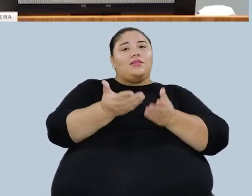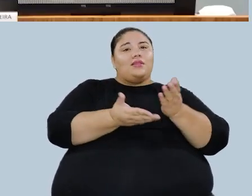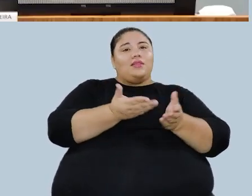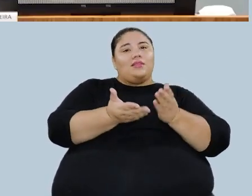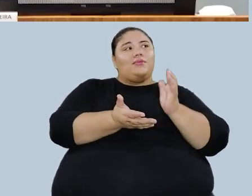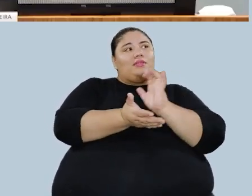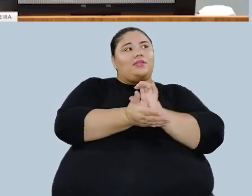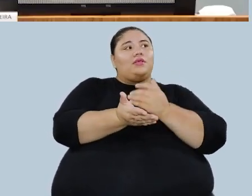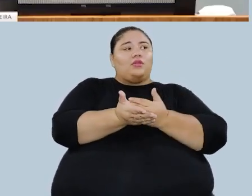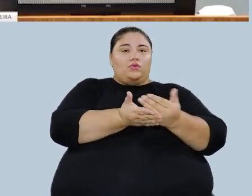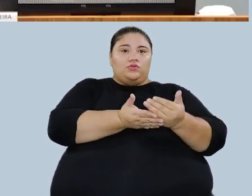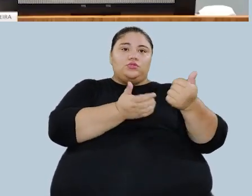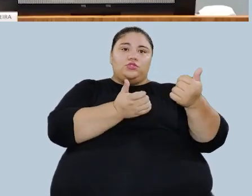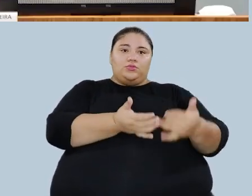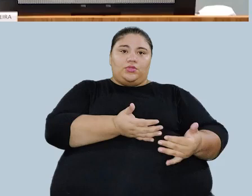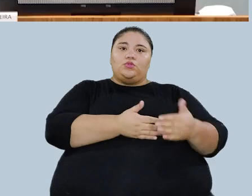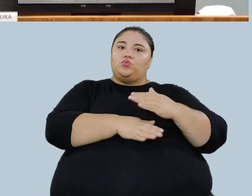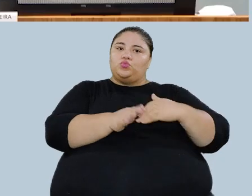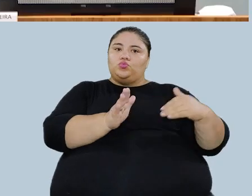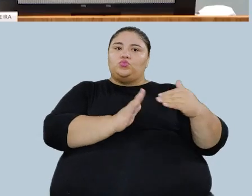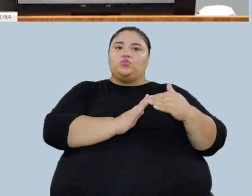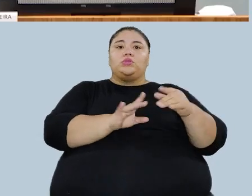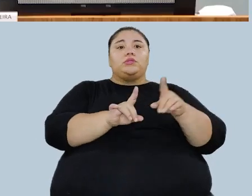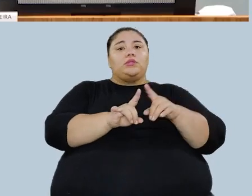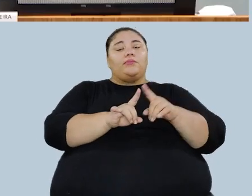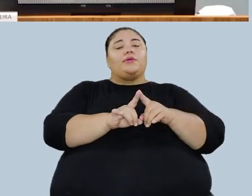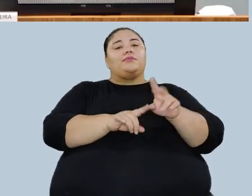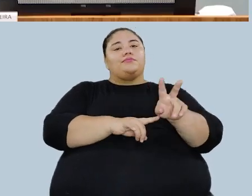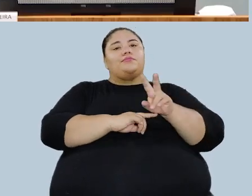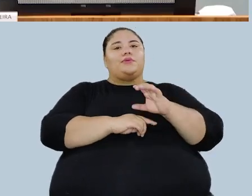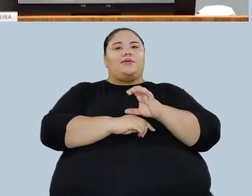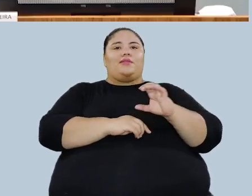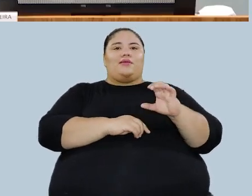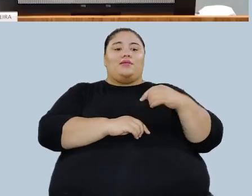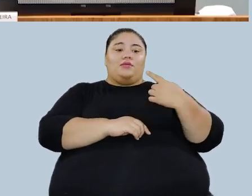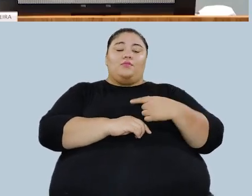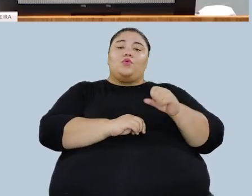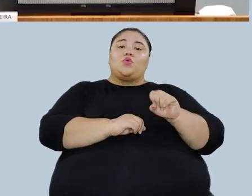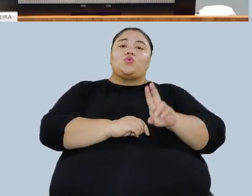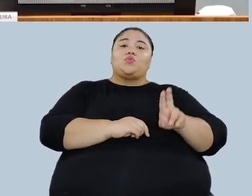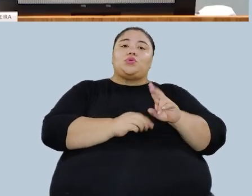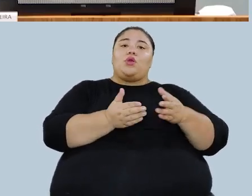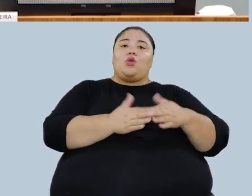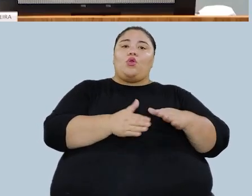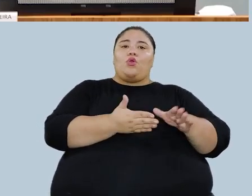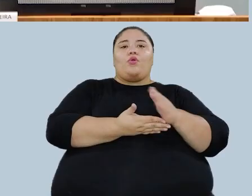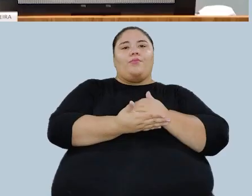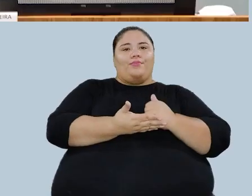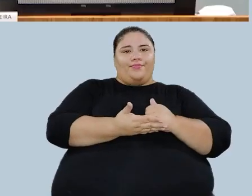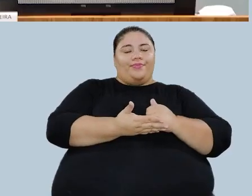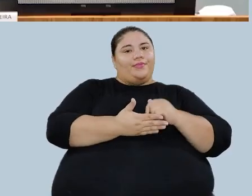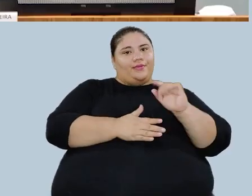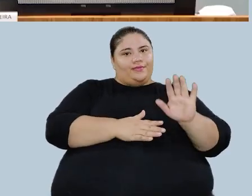tratamento inicial que eu mencionei, todo ele, e tomada de crédito, porque isso eles poderão usar nas compensações. Isso é uma parte.